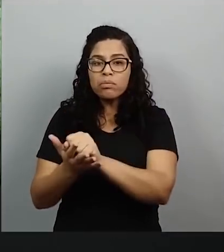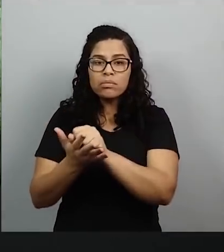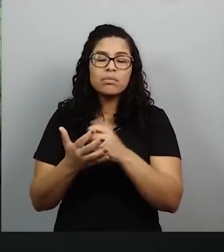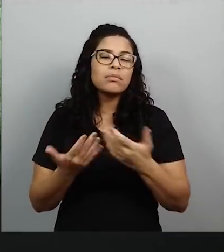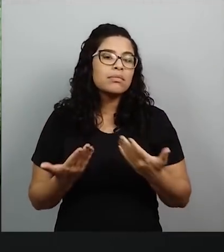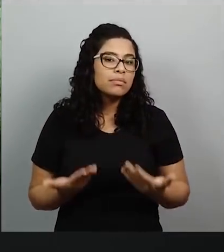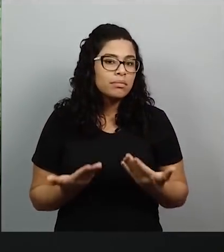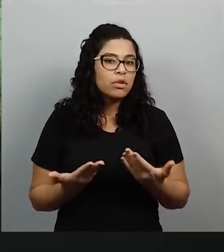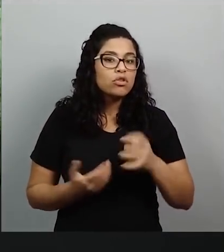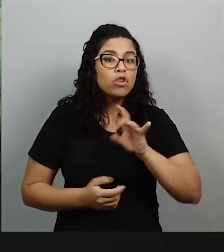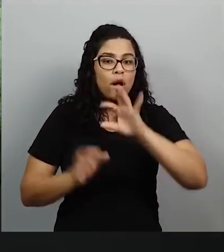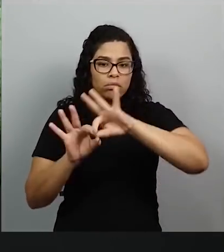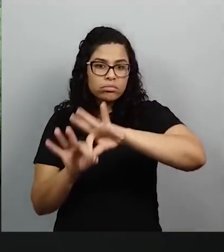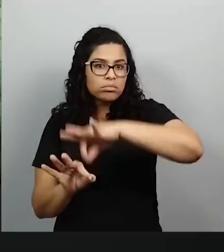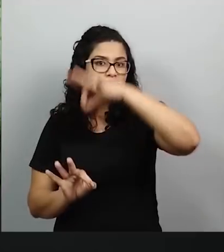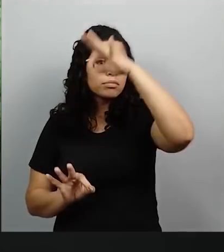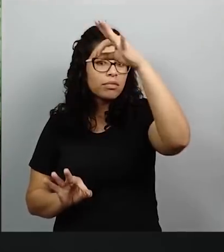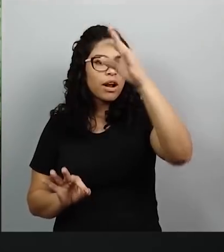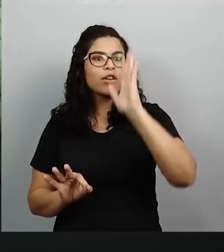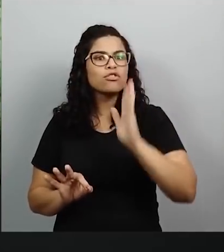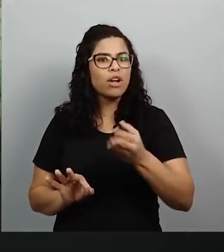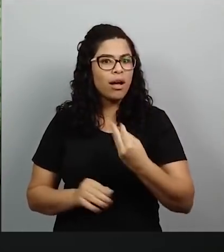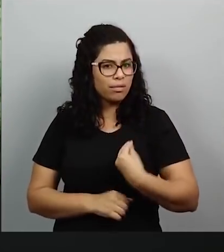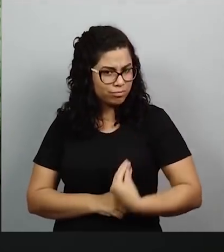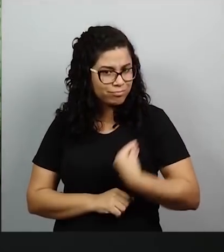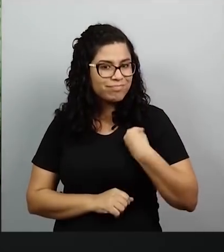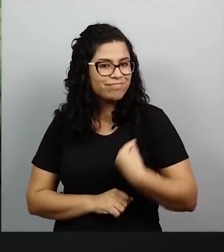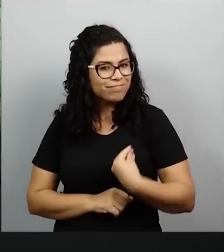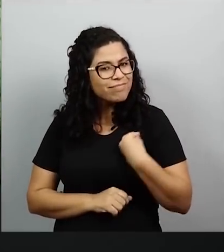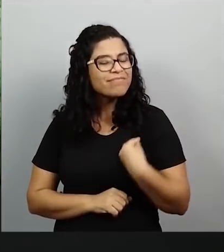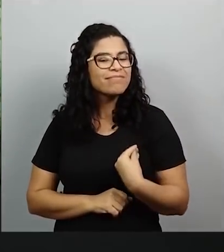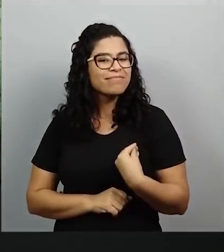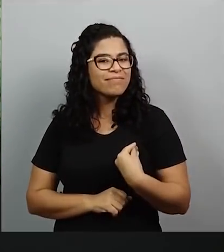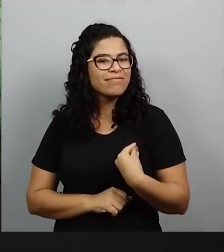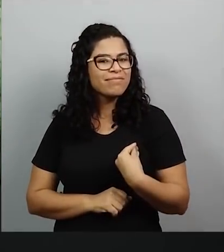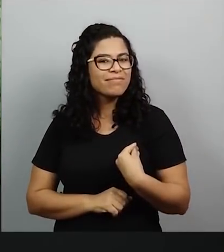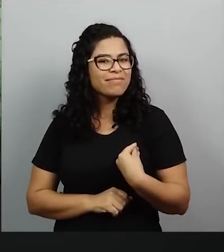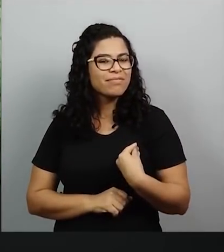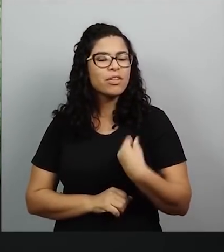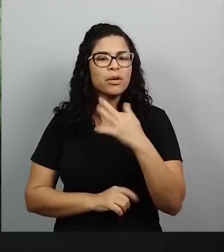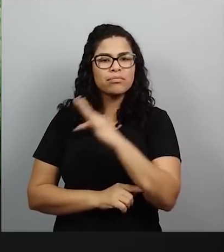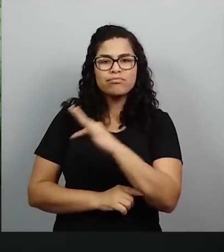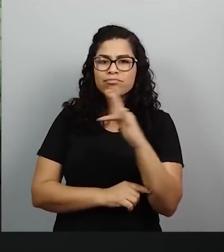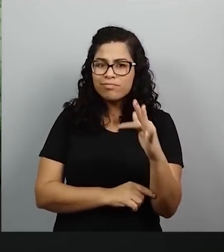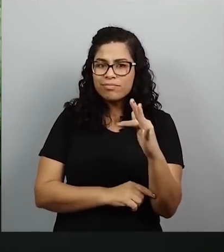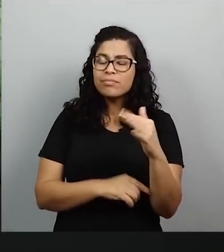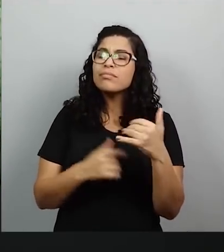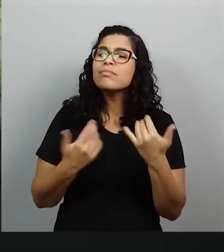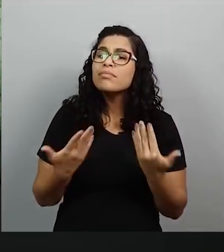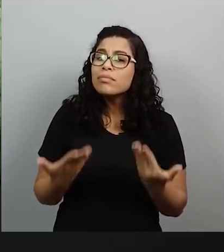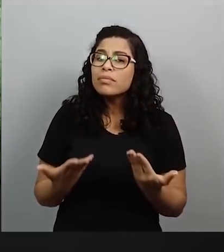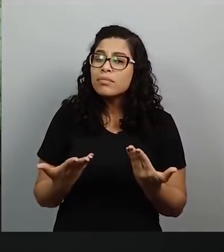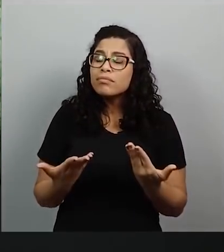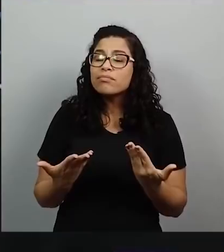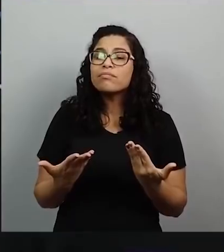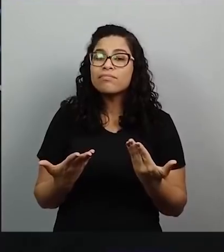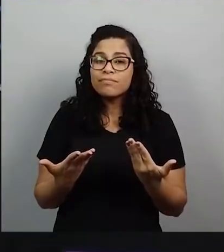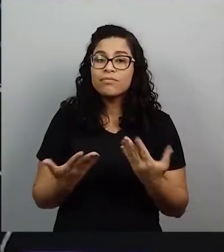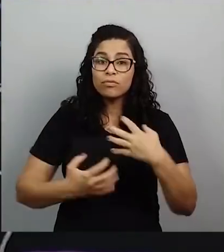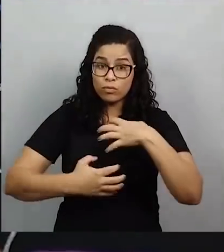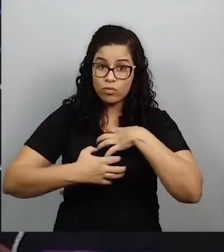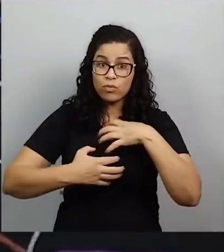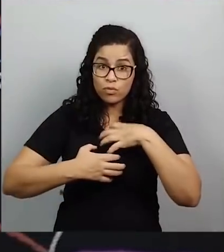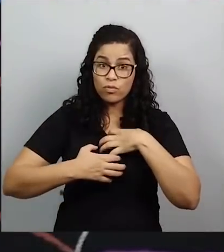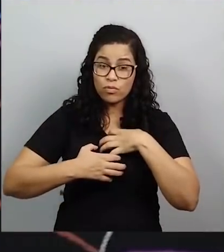do Tratado de Tordesilhas já tinha sido delimitada antes mesmo da tal descoberta do Brasil.